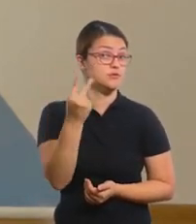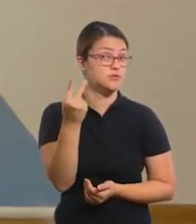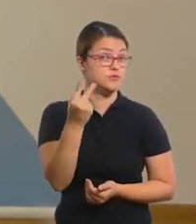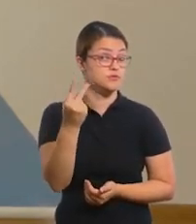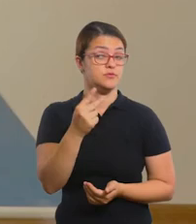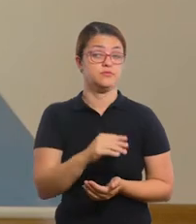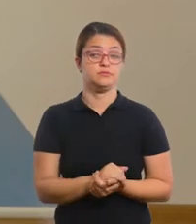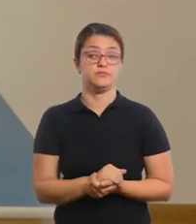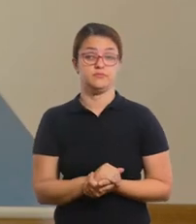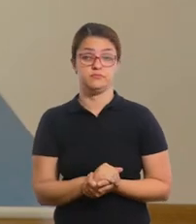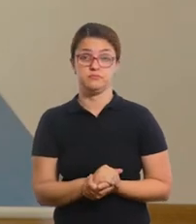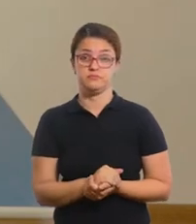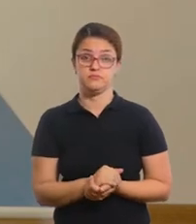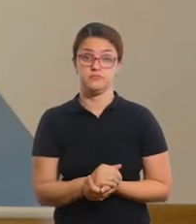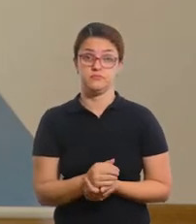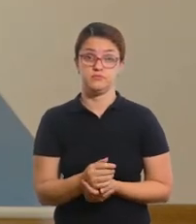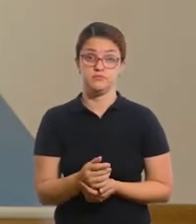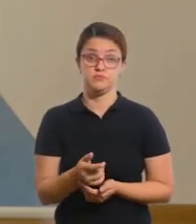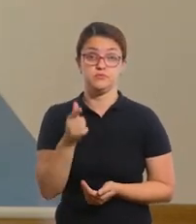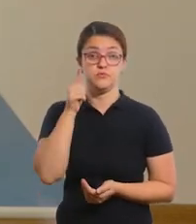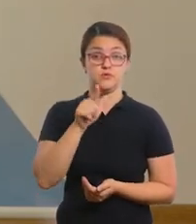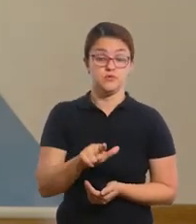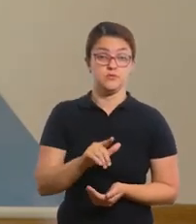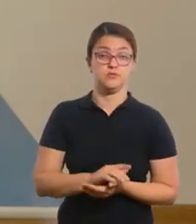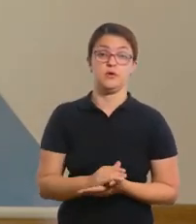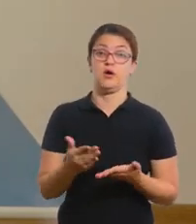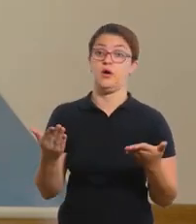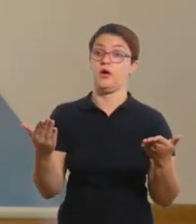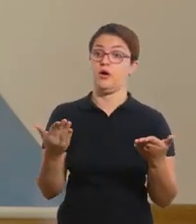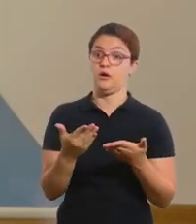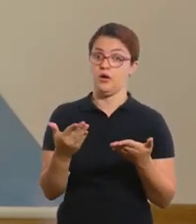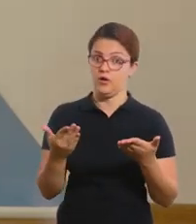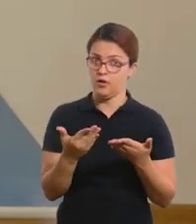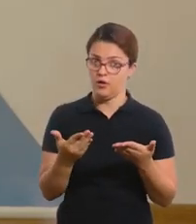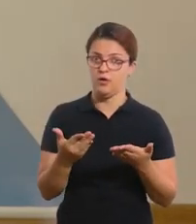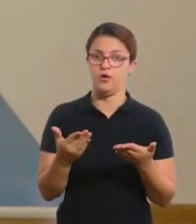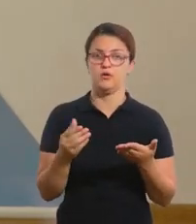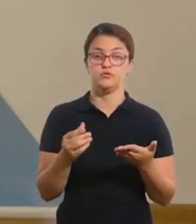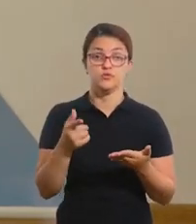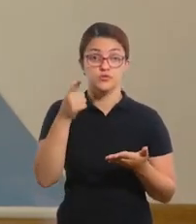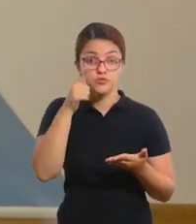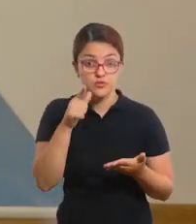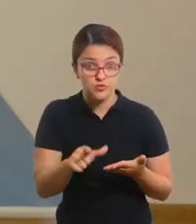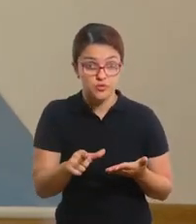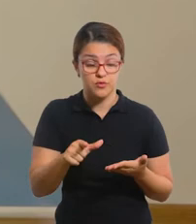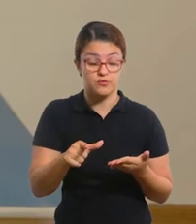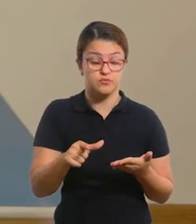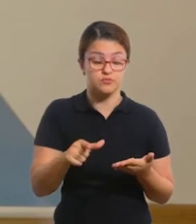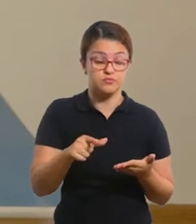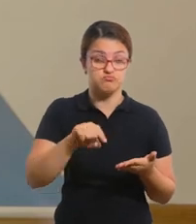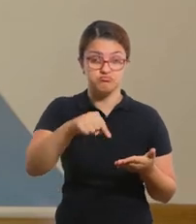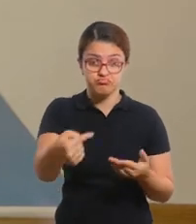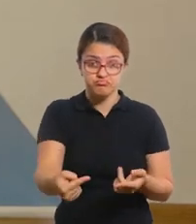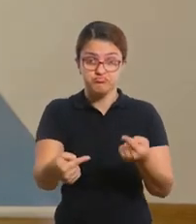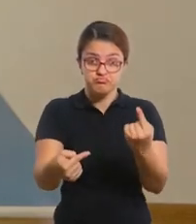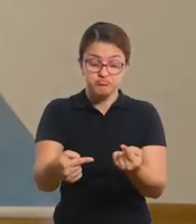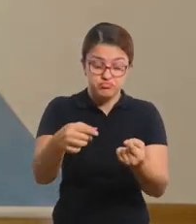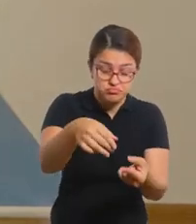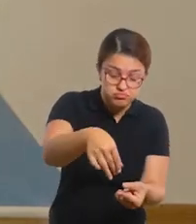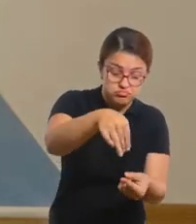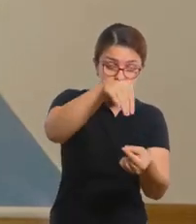mesma coisa. Ela vai lançar... Ah, aí esse jogador, ele vai levantar, ele mesmo vai